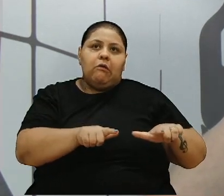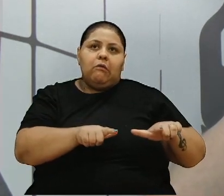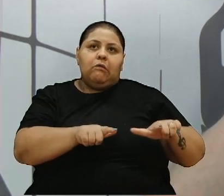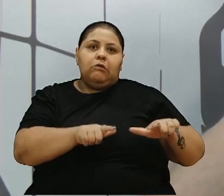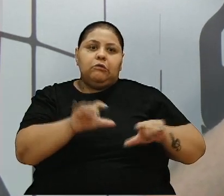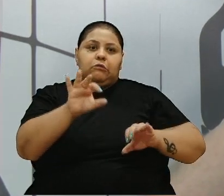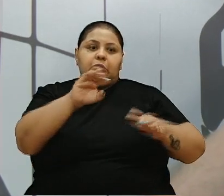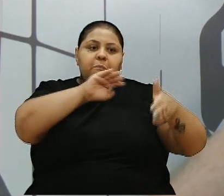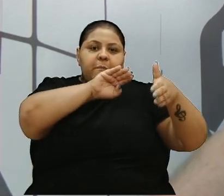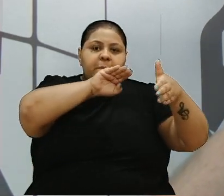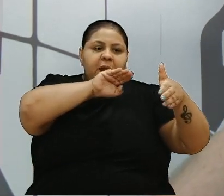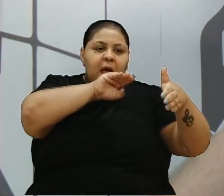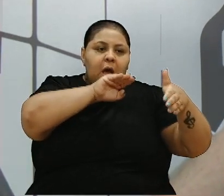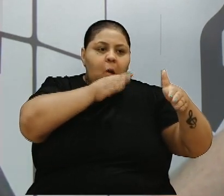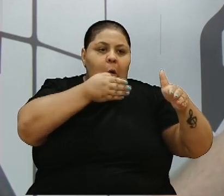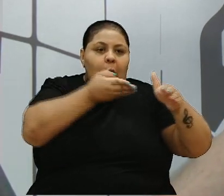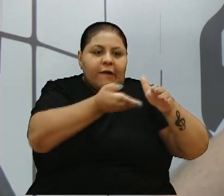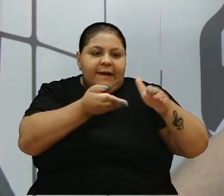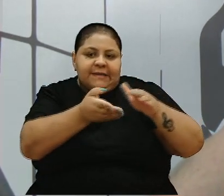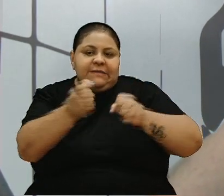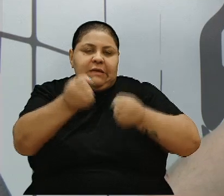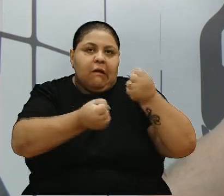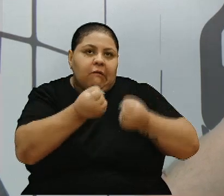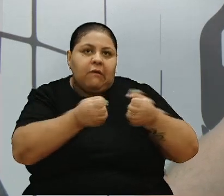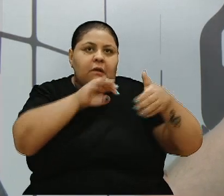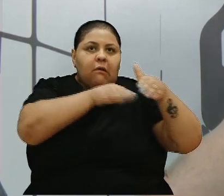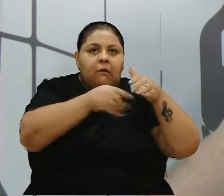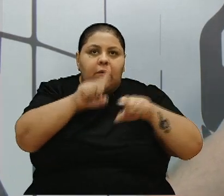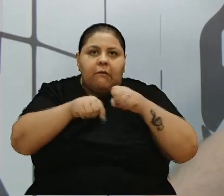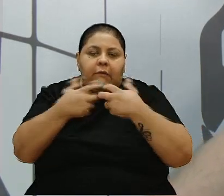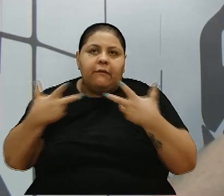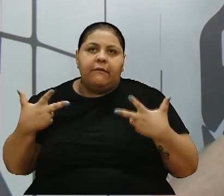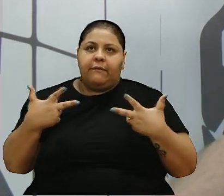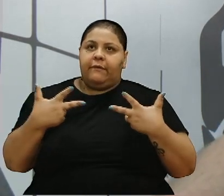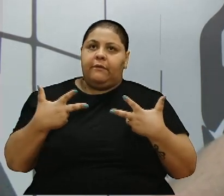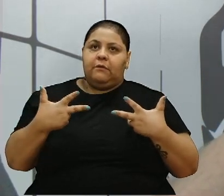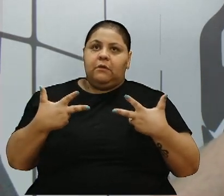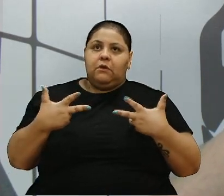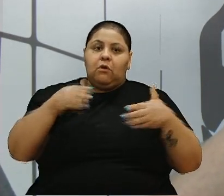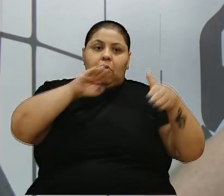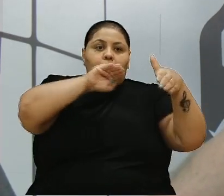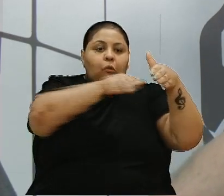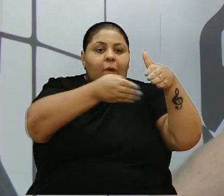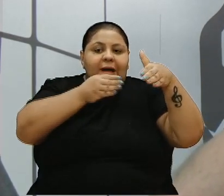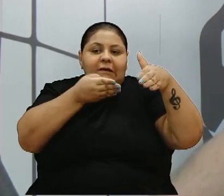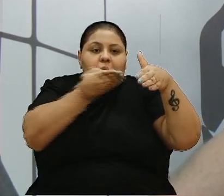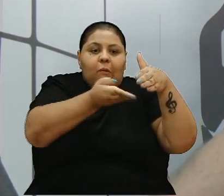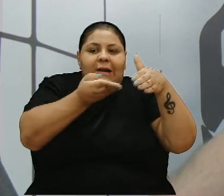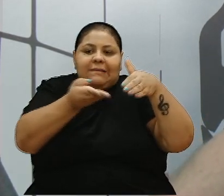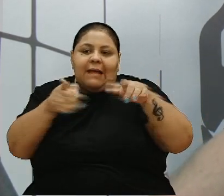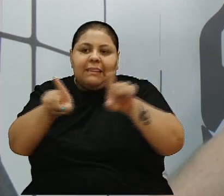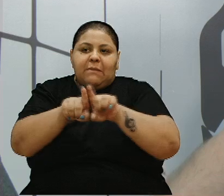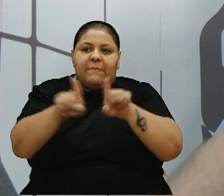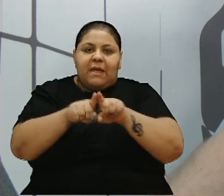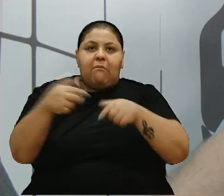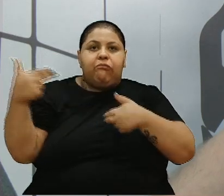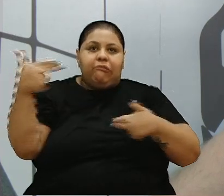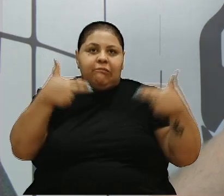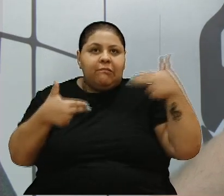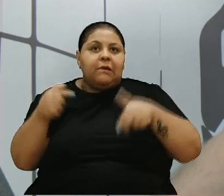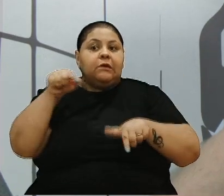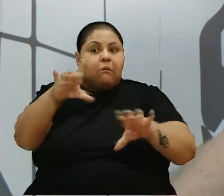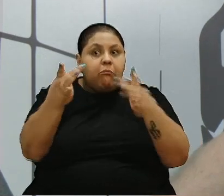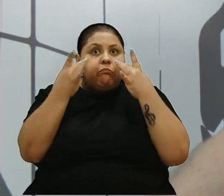não tem um espaço adequado para armazenamento de material, armazenamento de armamentos e munições, então isso é um sinal de